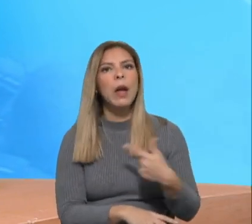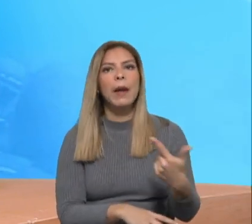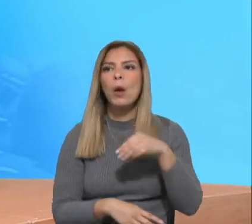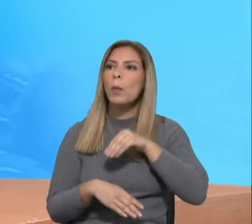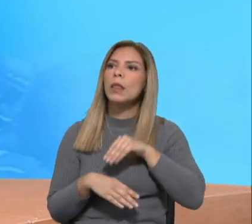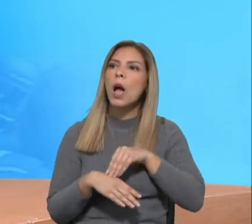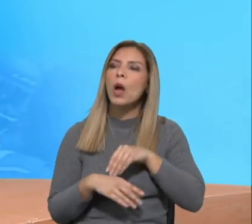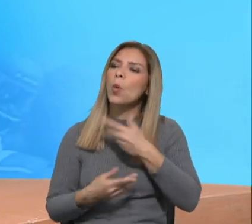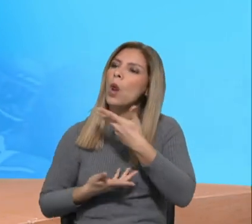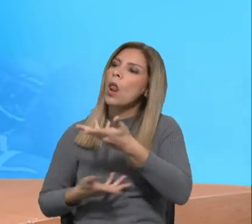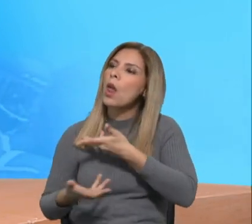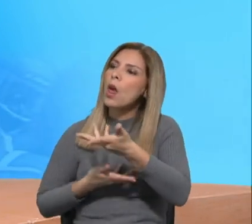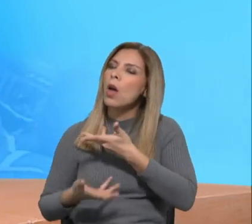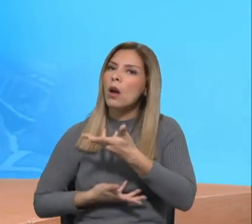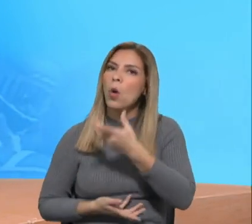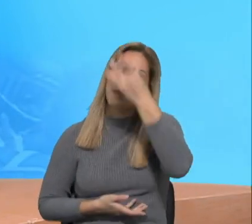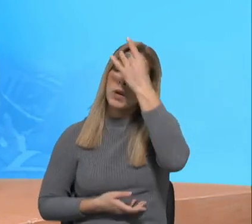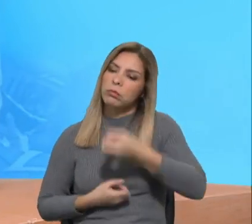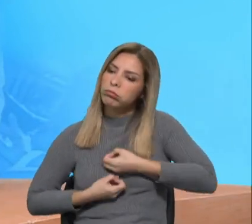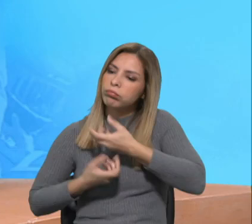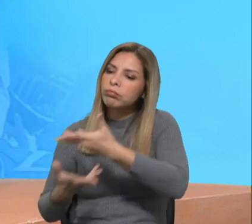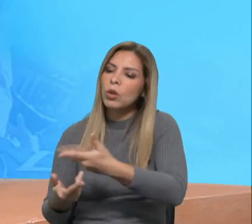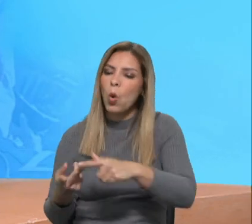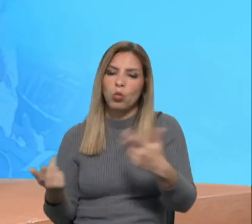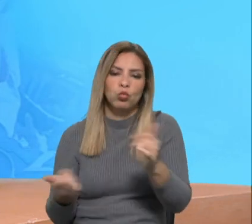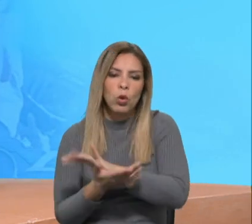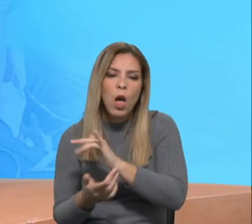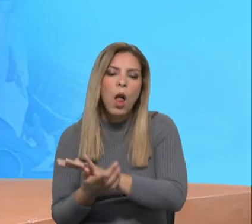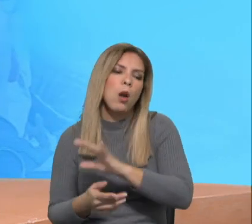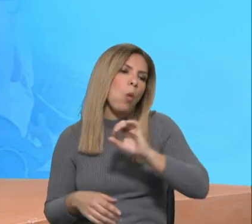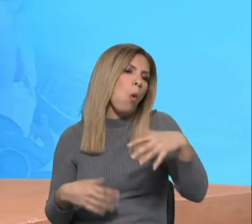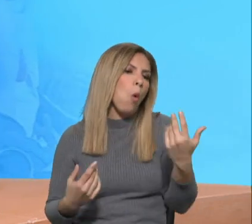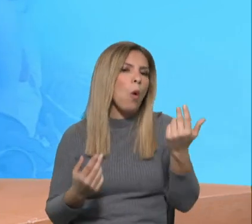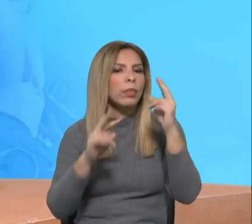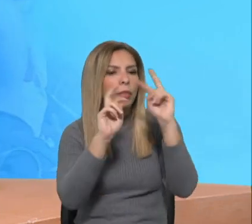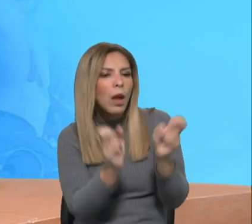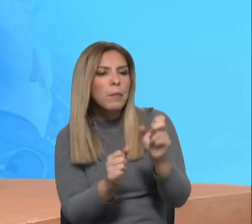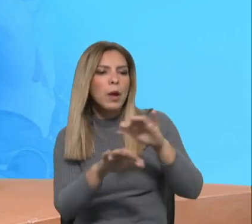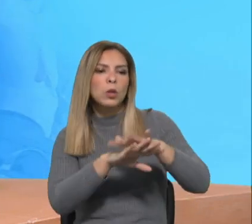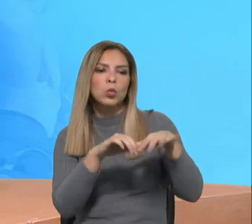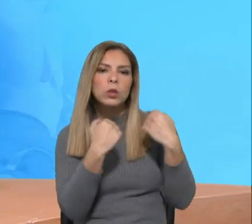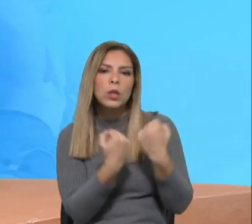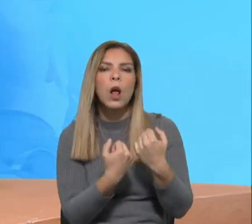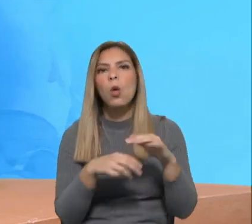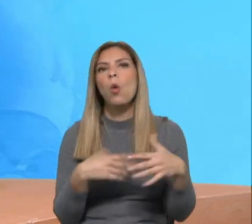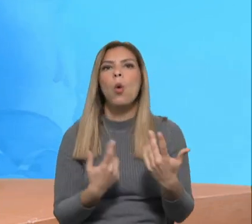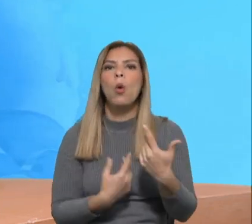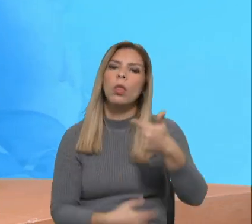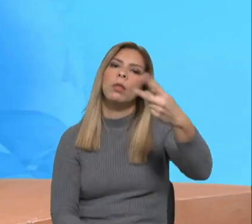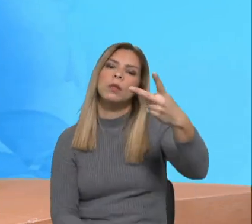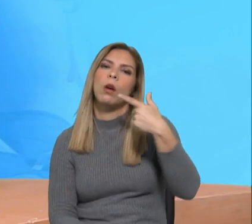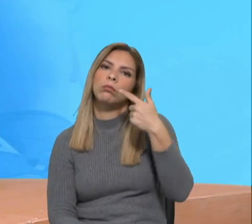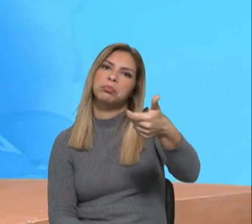alguma coisa, caixa de comentários de jornais, nas redes sociais, hoje em dia mais habitual, ou estar em casa com a televisão ligada e